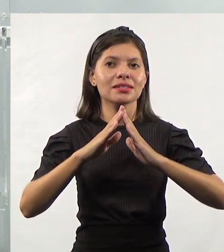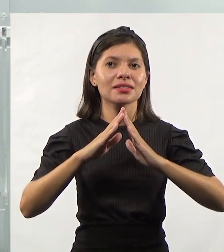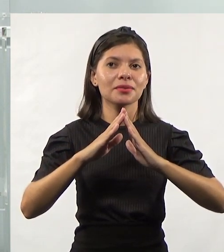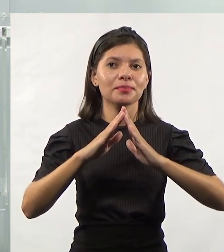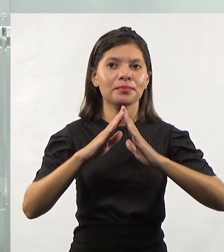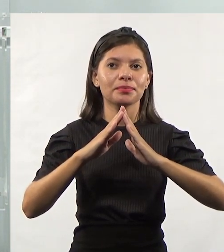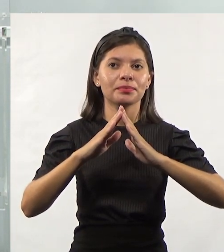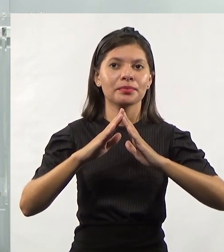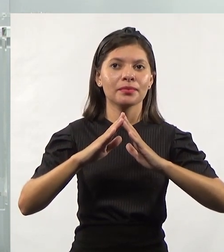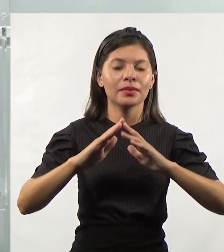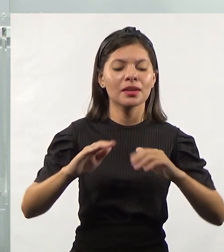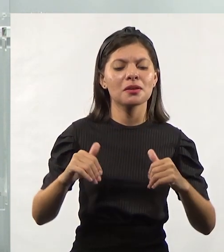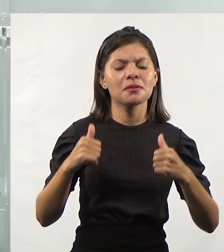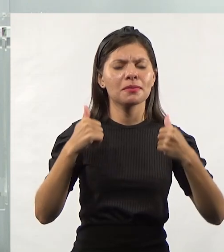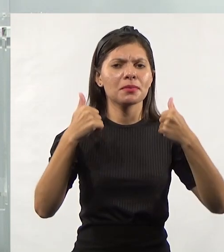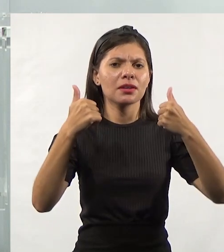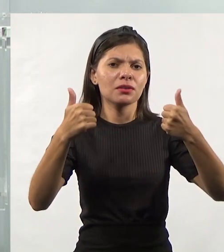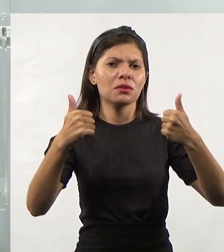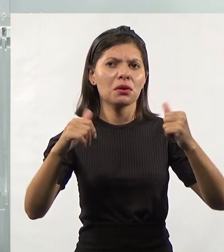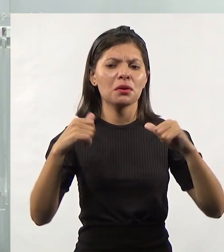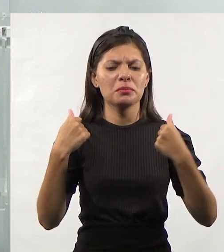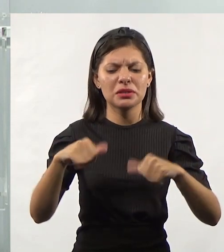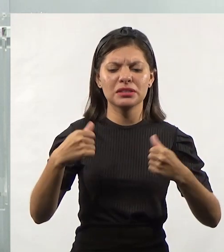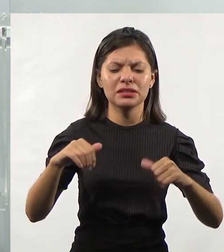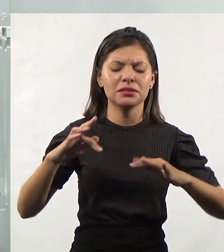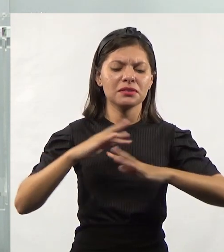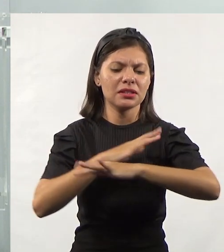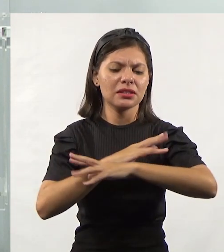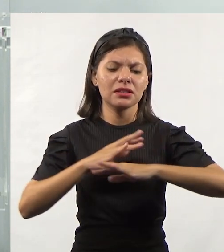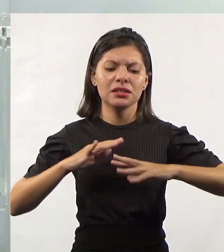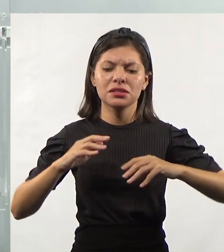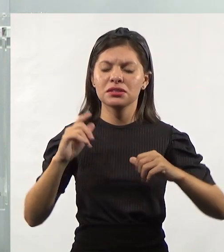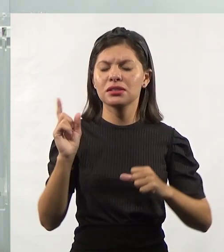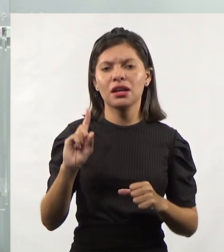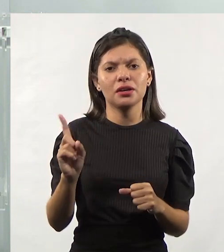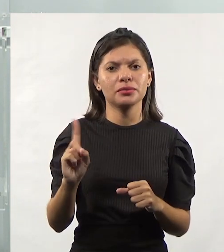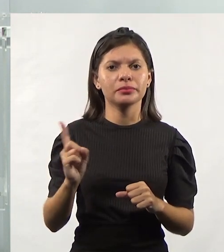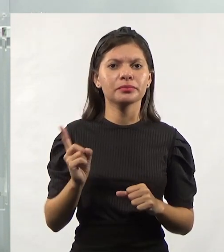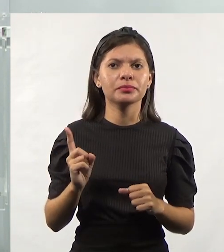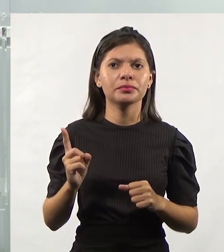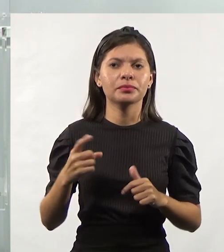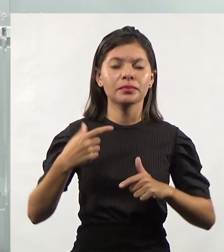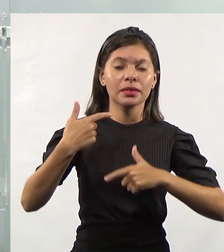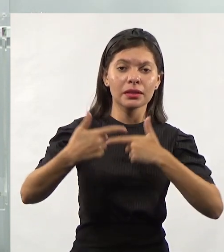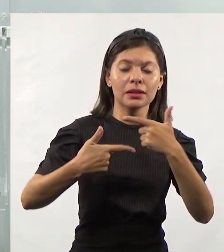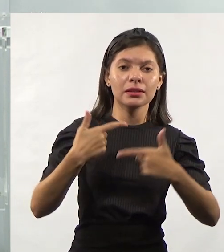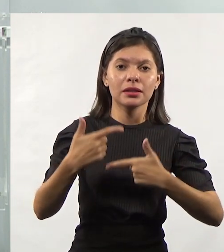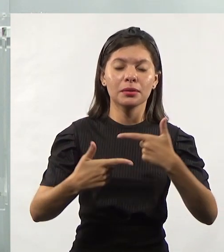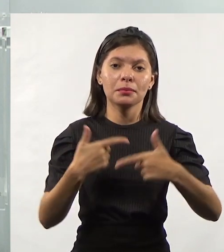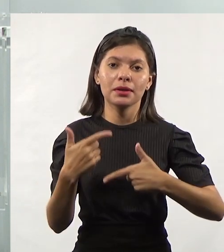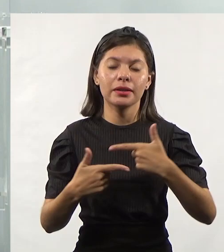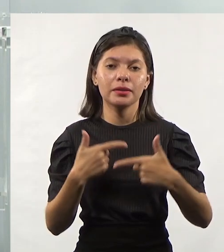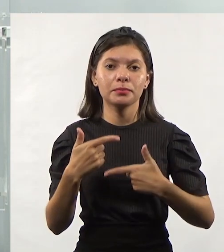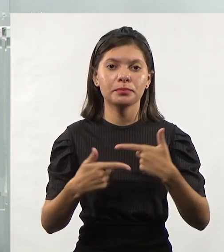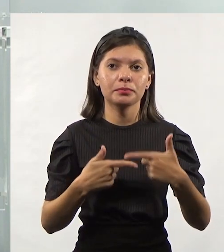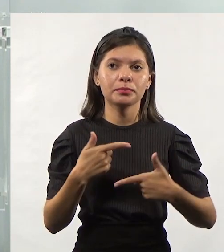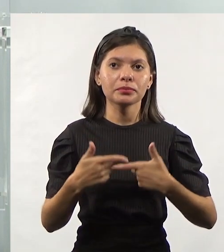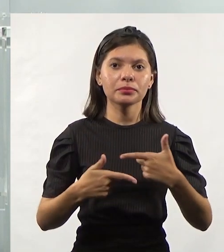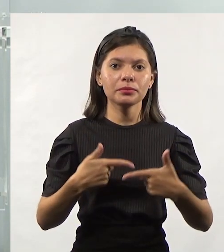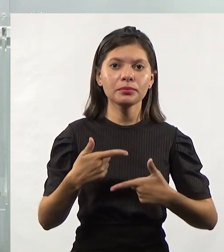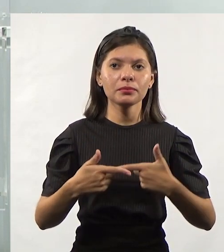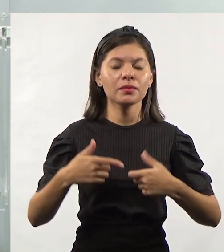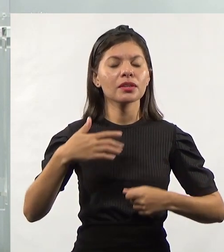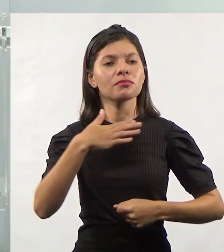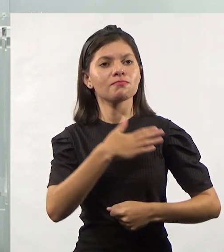se sente mais tranquilo, mais relaxado, não precisou enfrentar o trânsito, então a gente trabalha